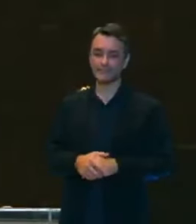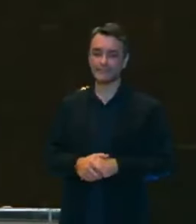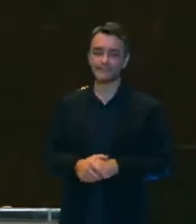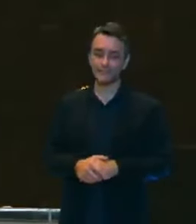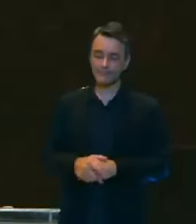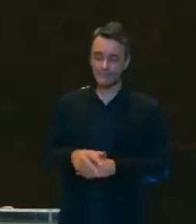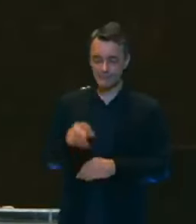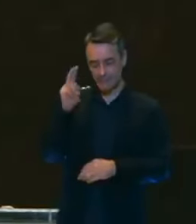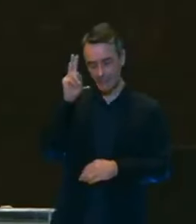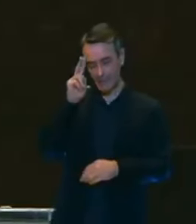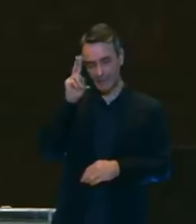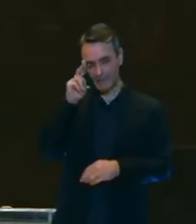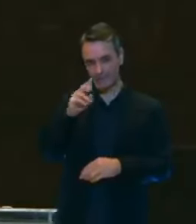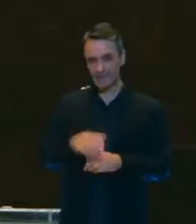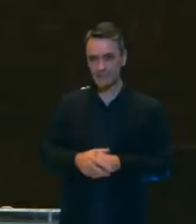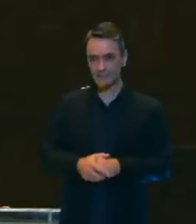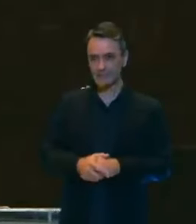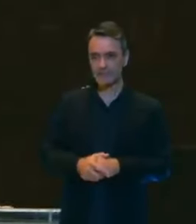Eu lembro certinho,